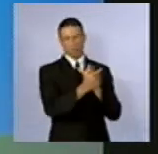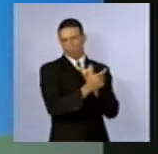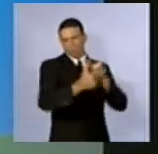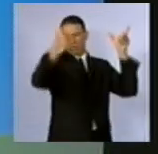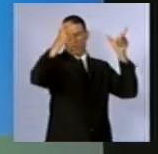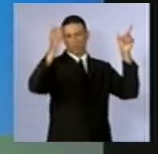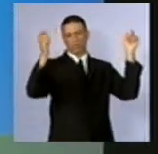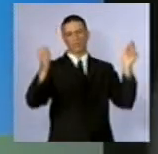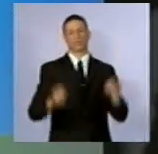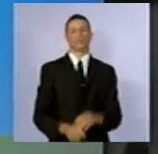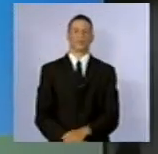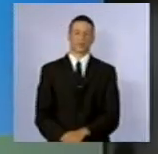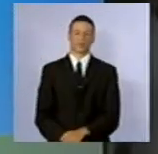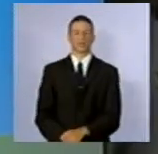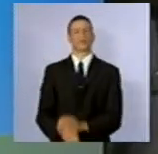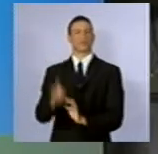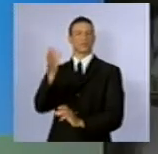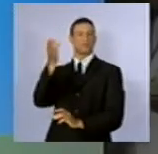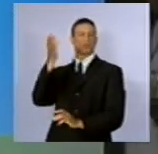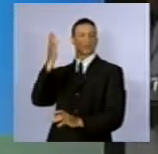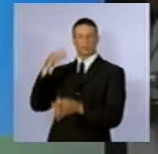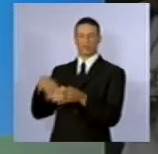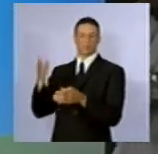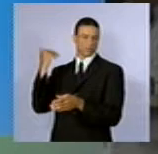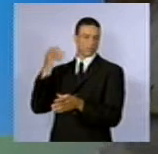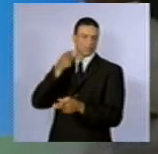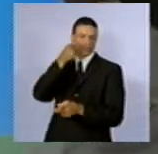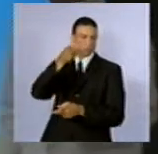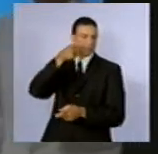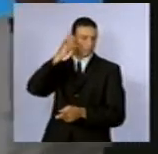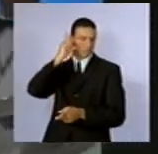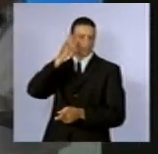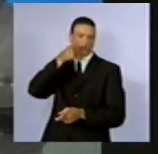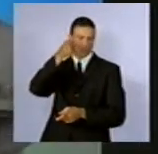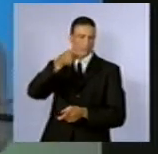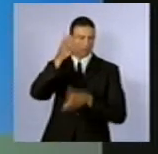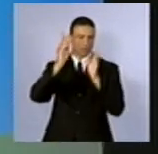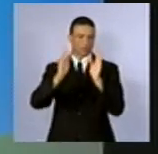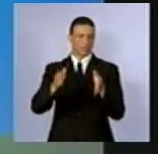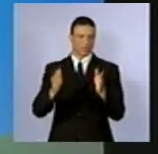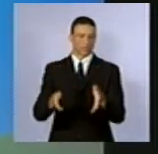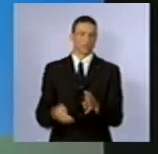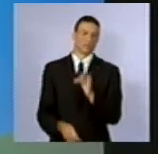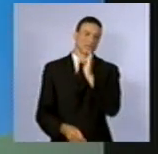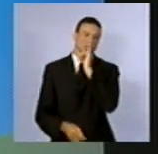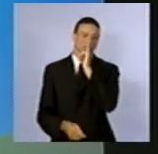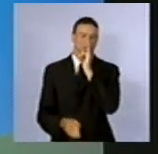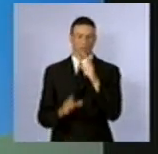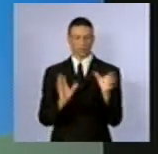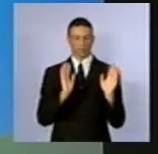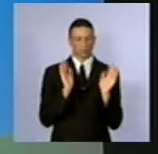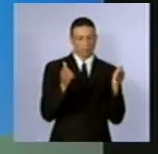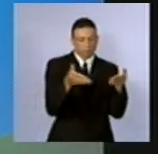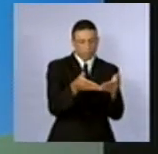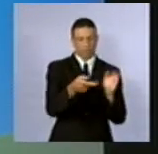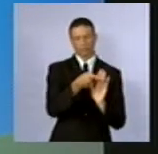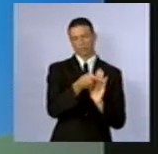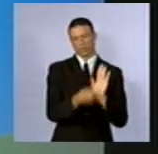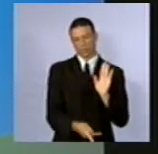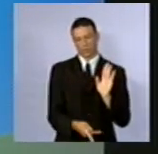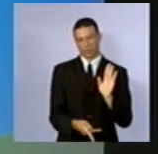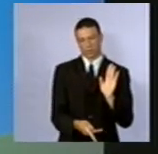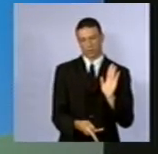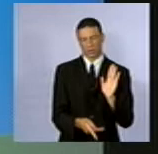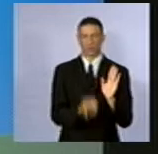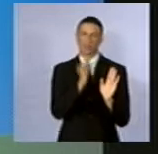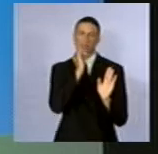caso, muito já foi falado pela EPE ontem sobre essa possibilidade. A atenção fica para a questão do projeto, né? Quando eu